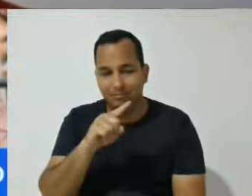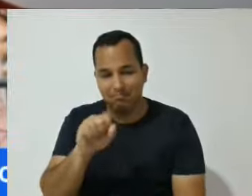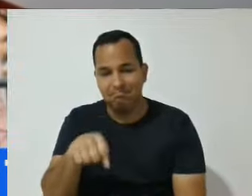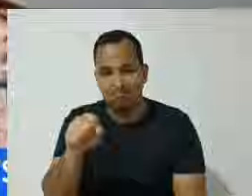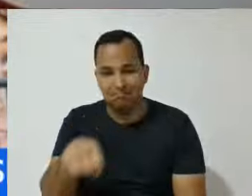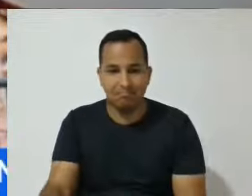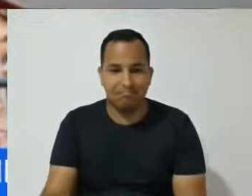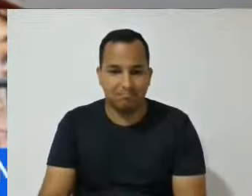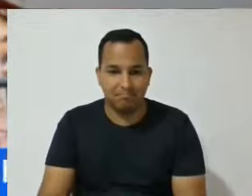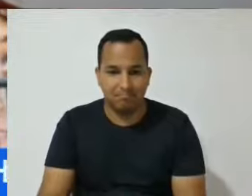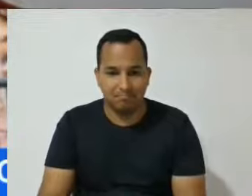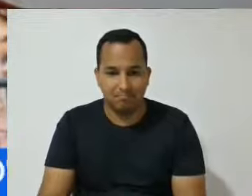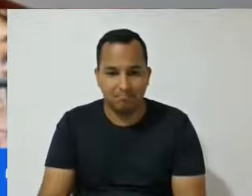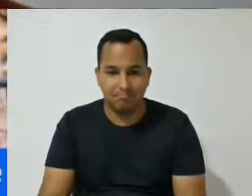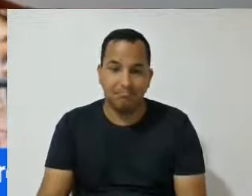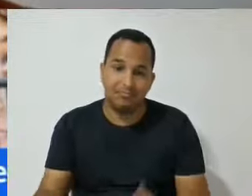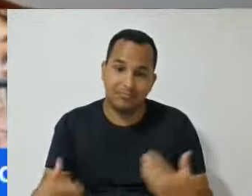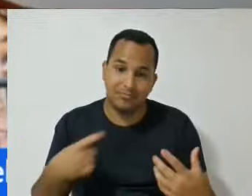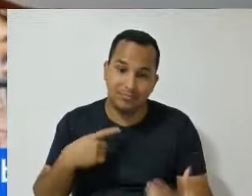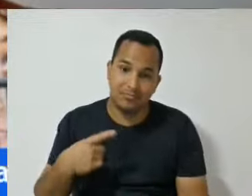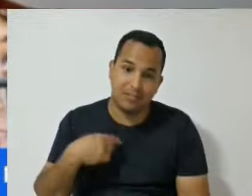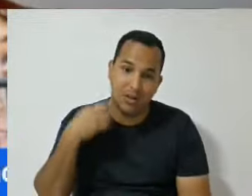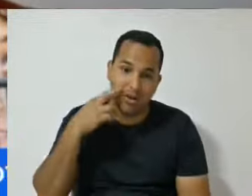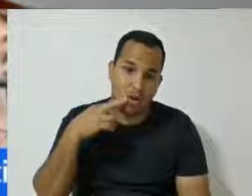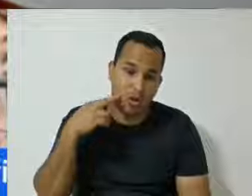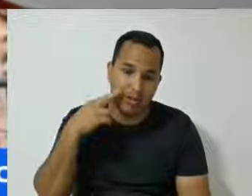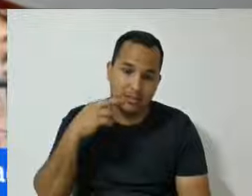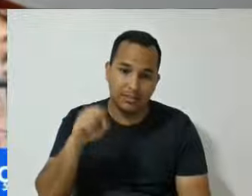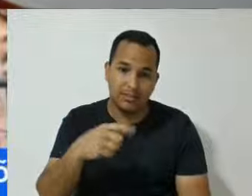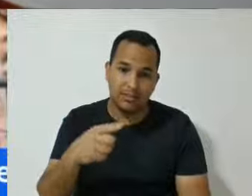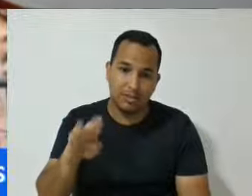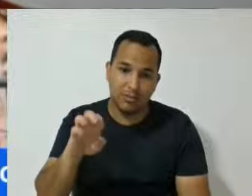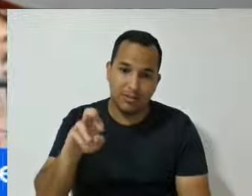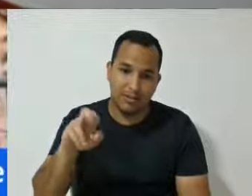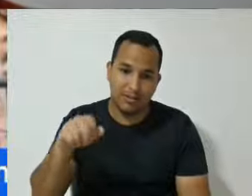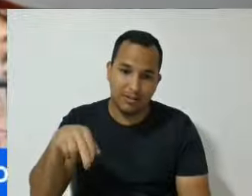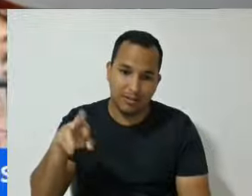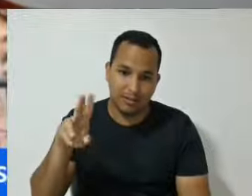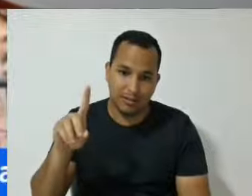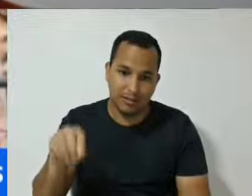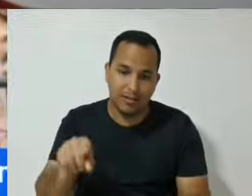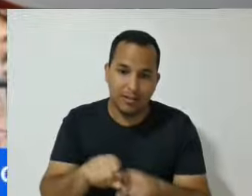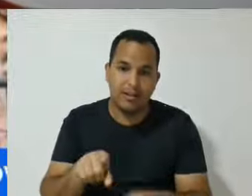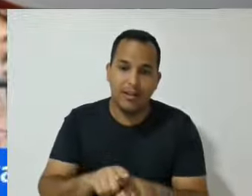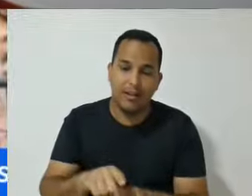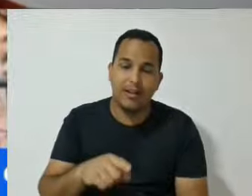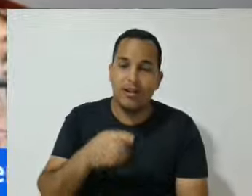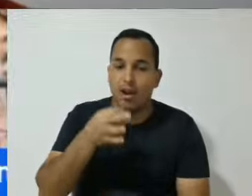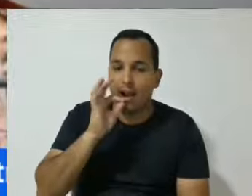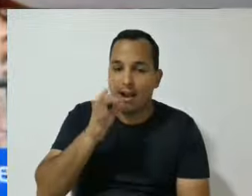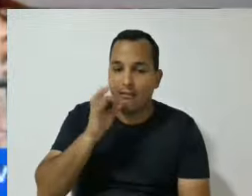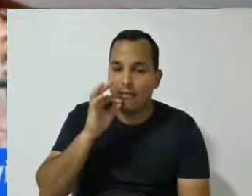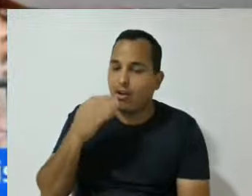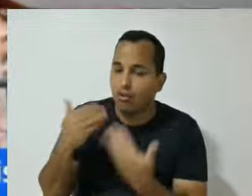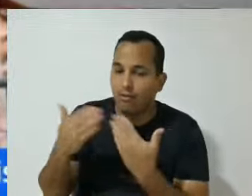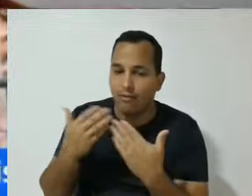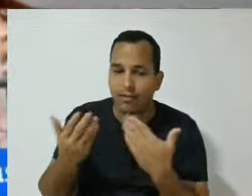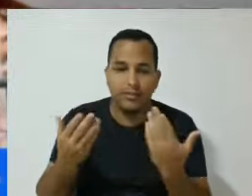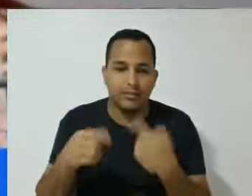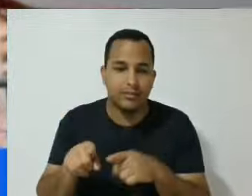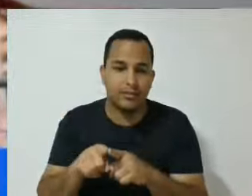aí tem a Rosa de São Bernardo, tem o Café com Lorota, tem os encontros, tá Chuan, né, e várias outras atividades também que